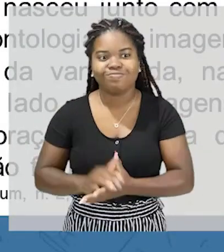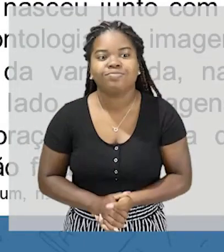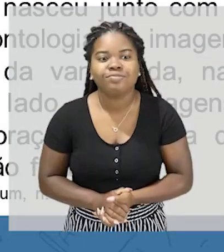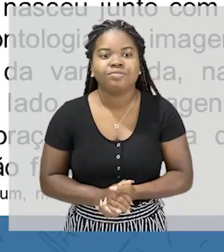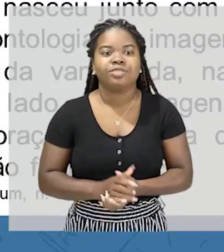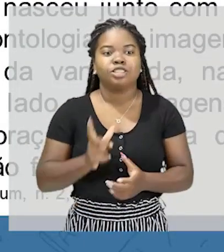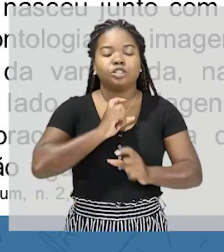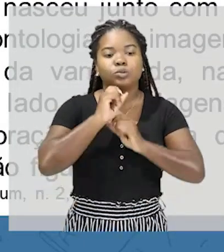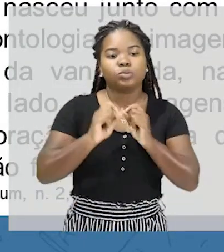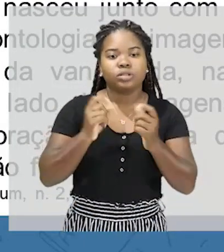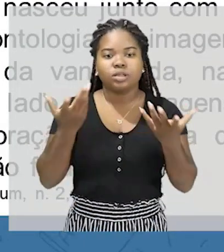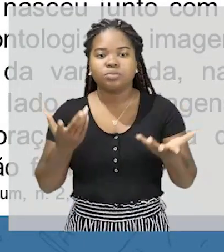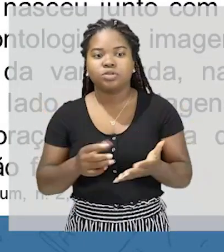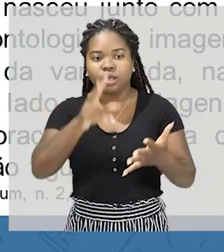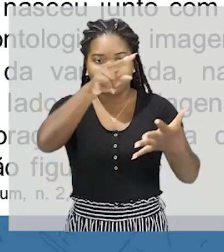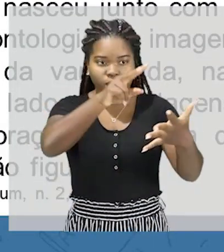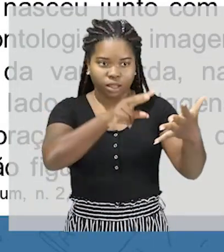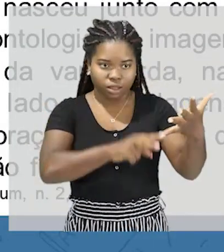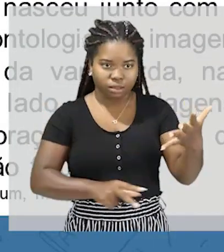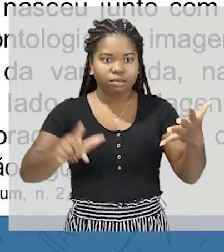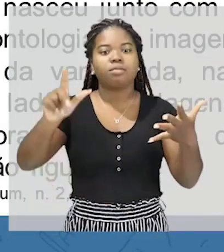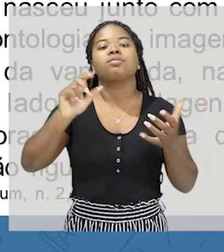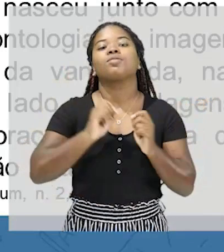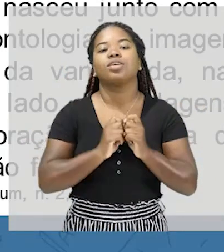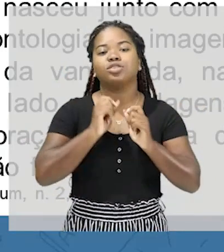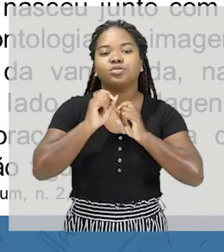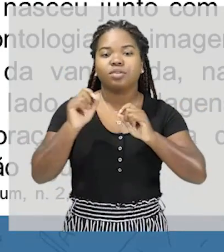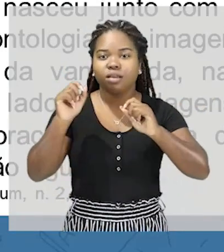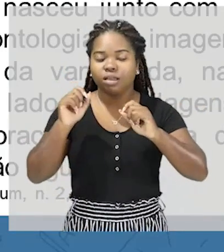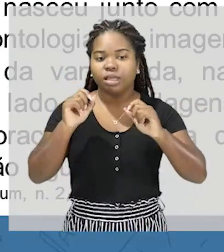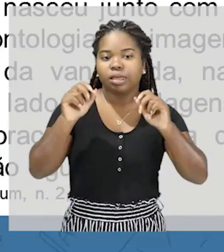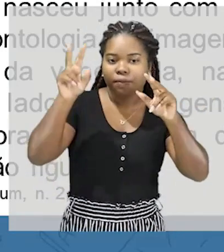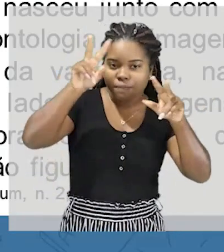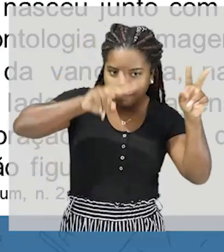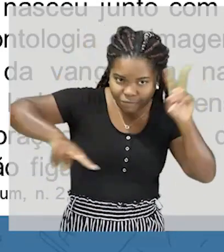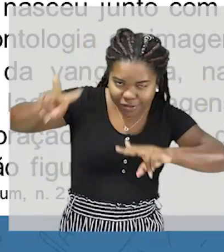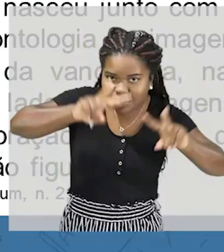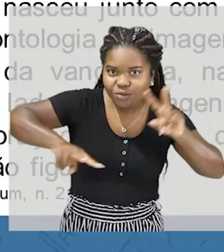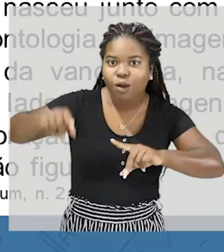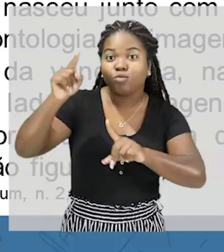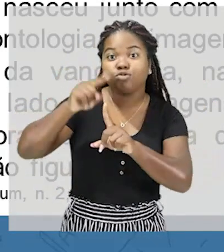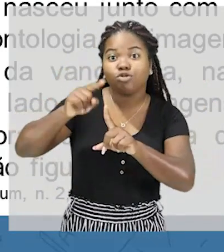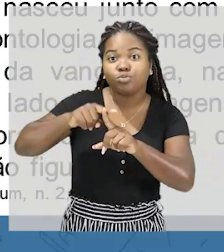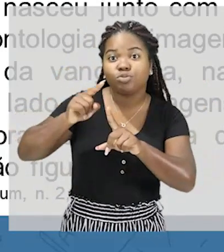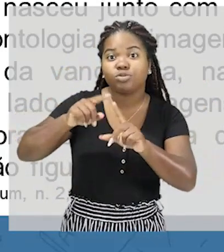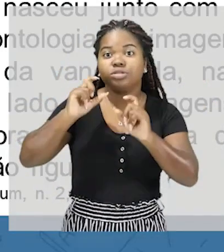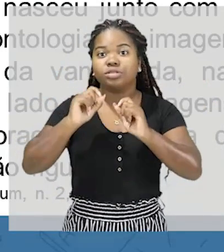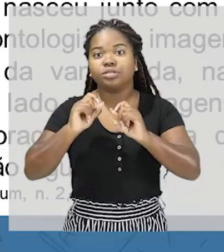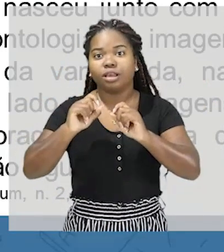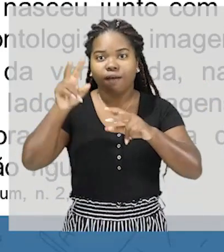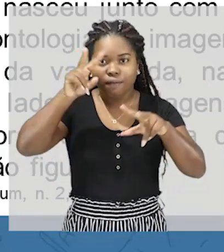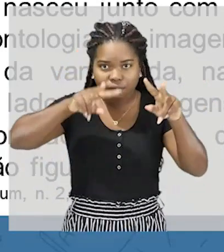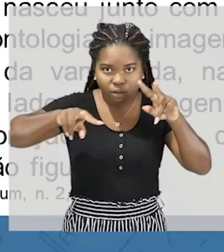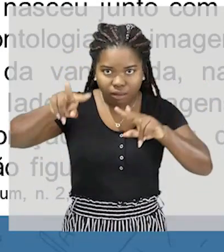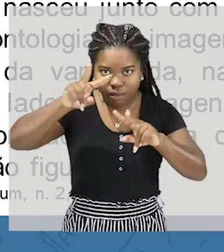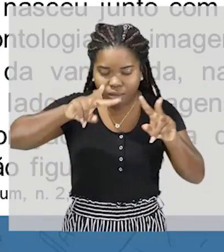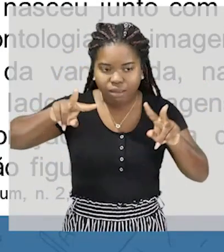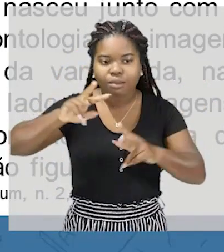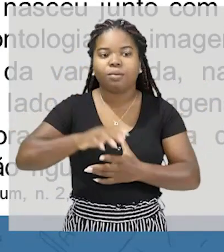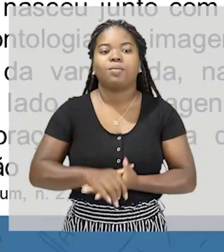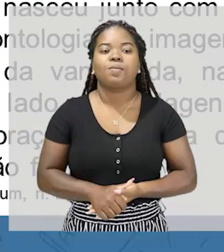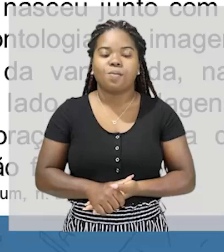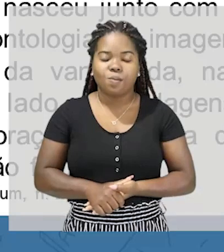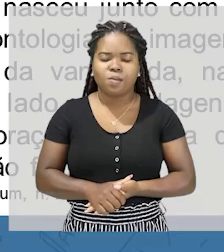uma leitura simples de uma imagem numa prova, ou no Enem, ou em qualquer vestibular do Brasil, inclusive ao PAS da